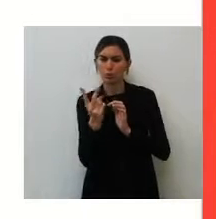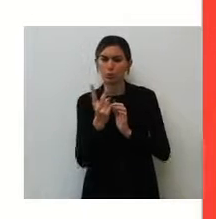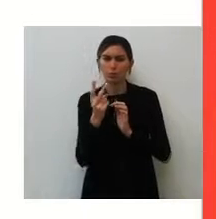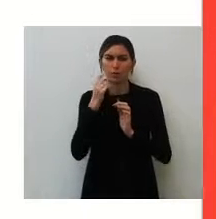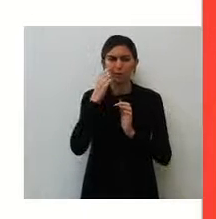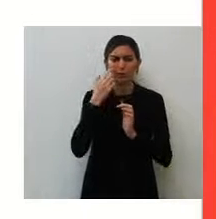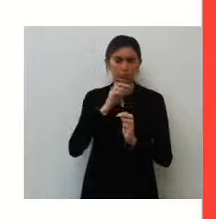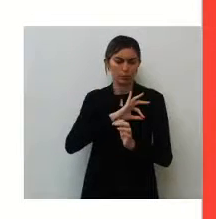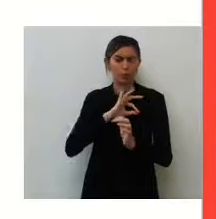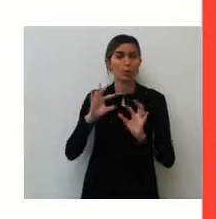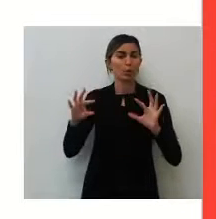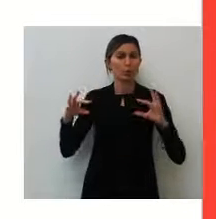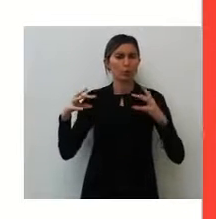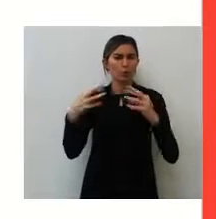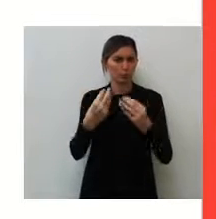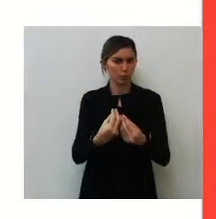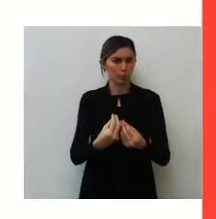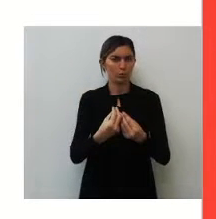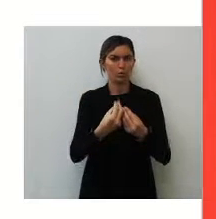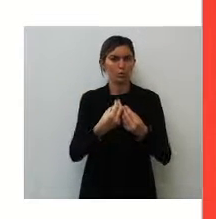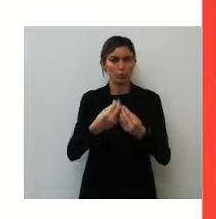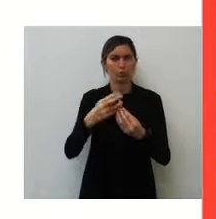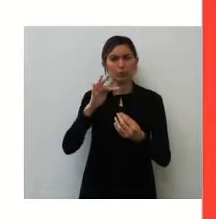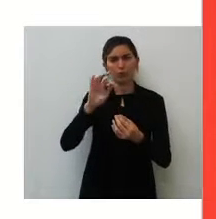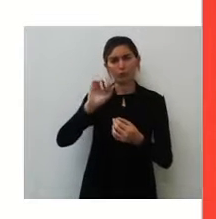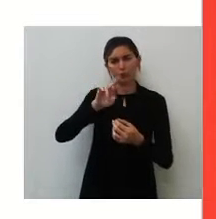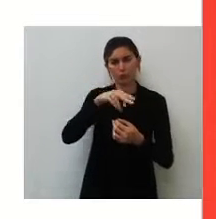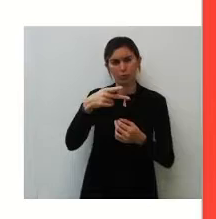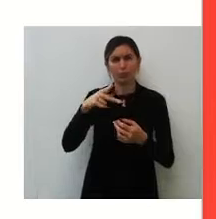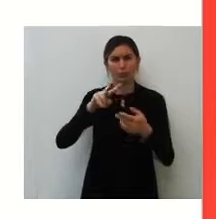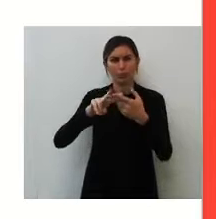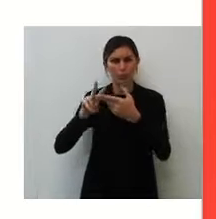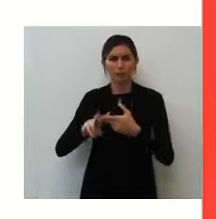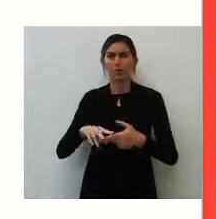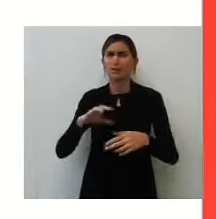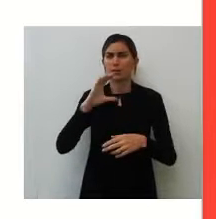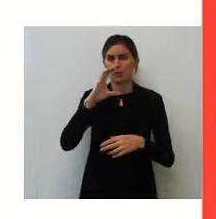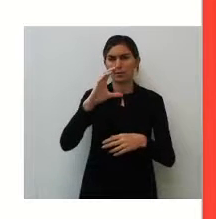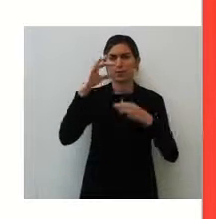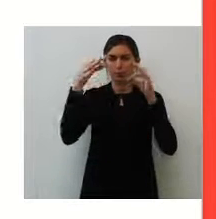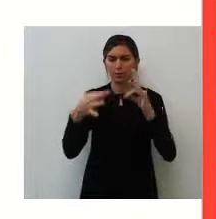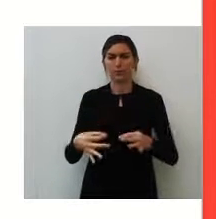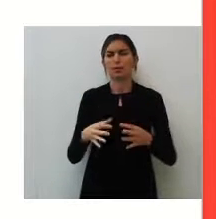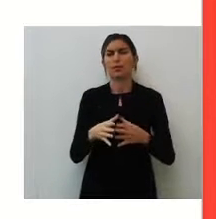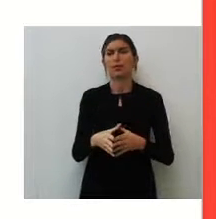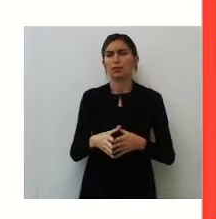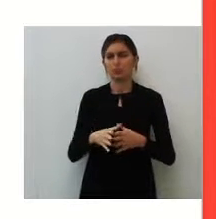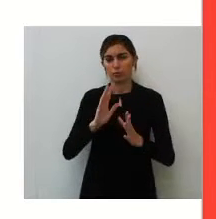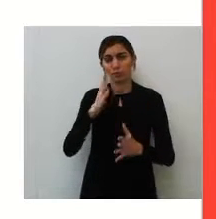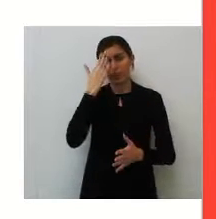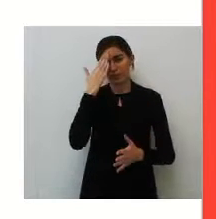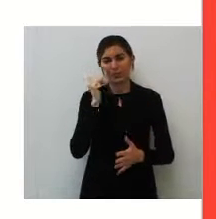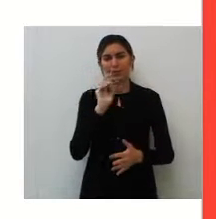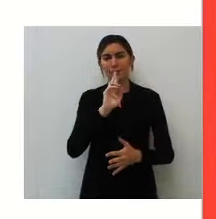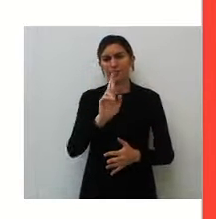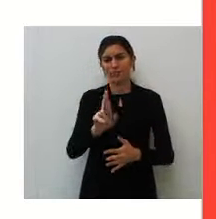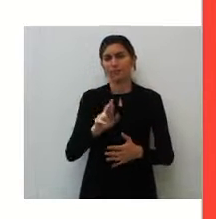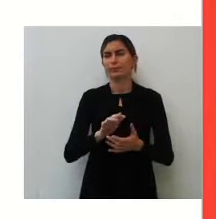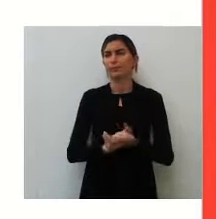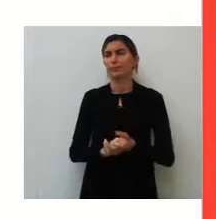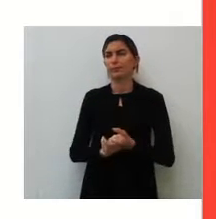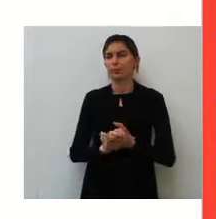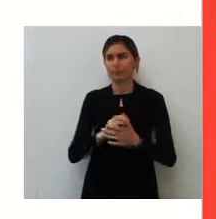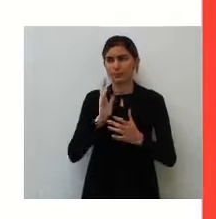todos foram presos como suspeitos então servir certo já sei qual a resposta viu